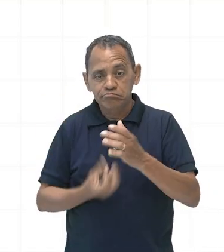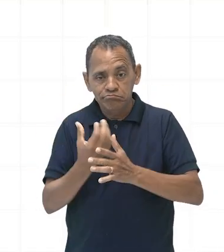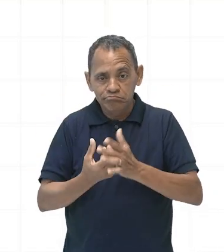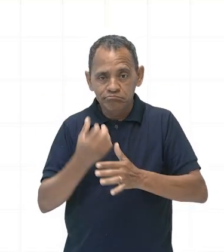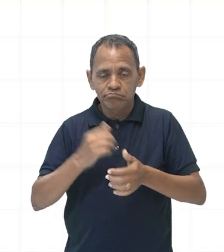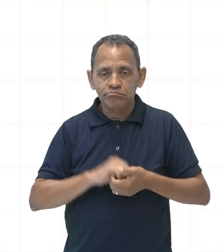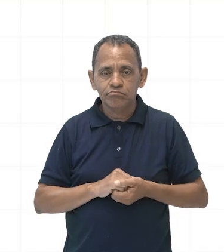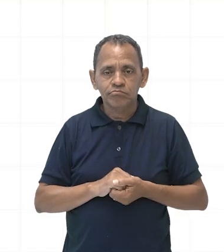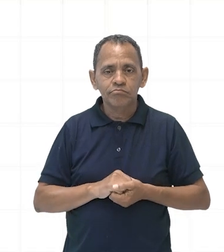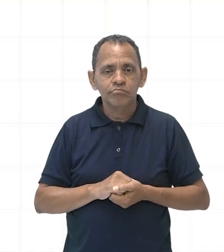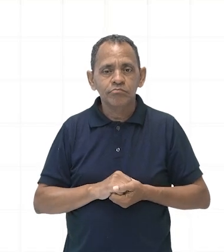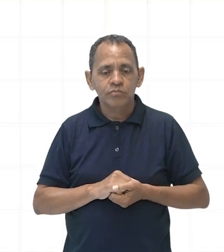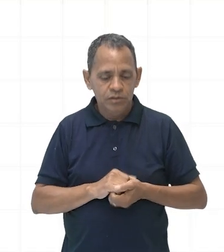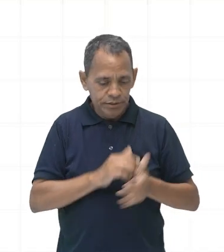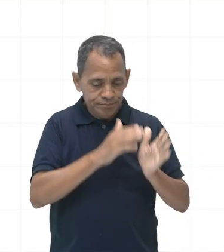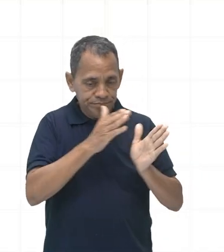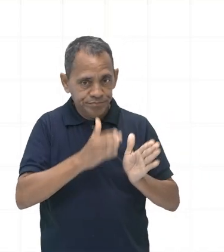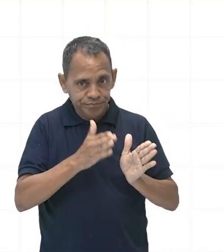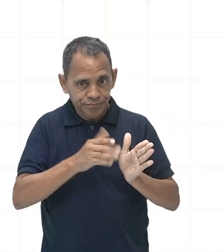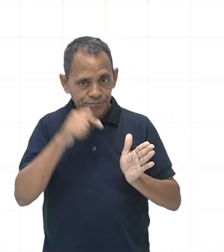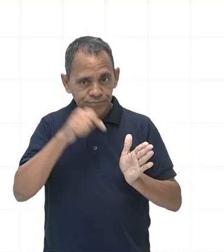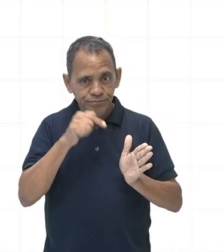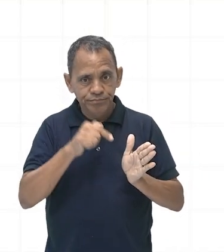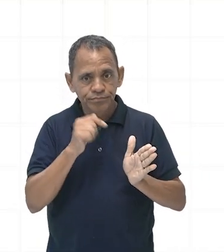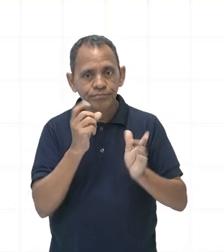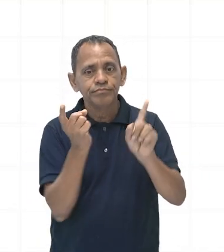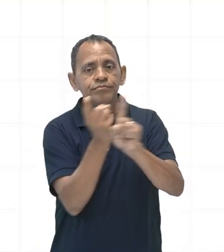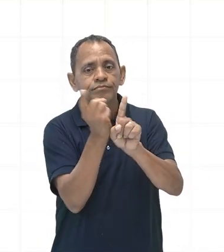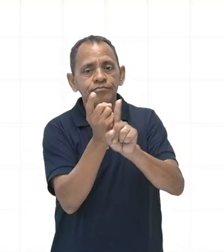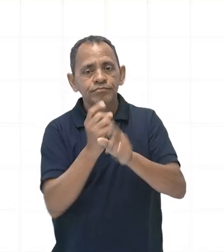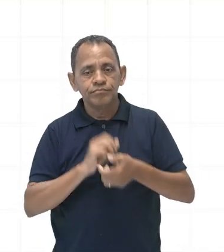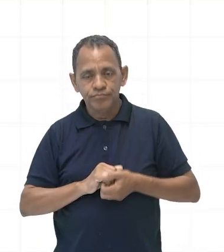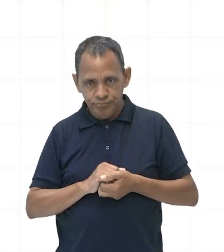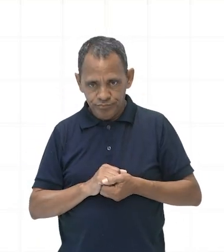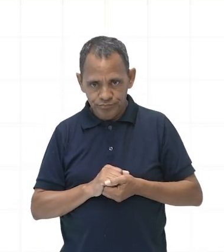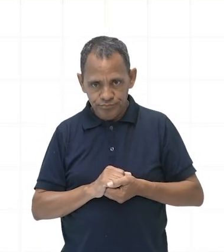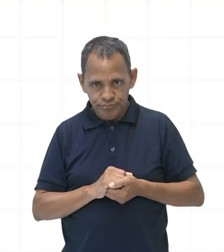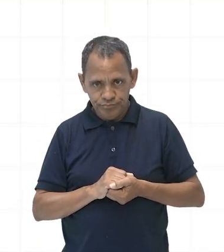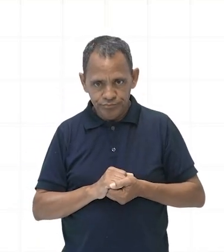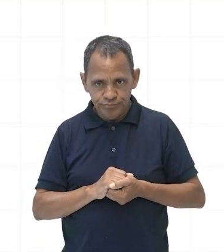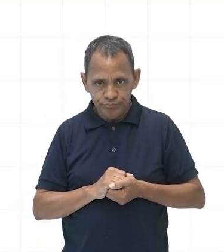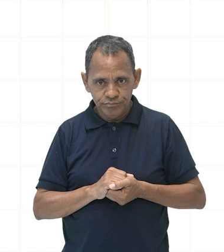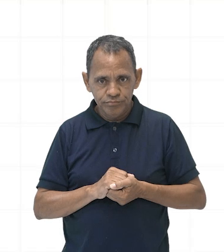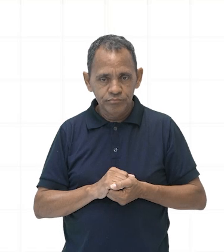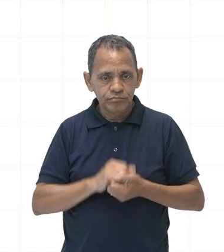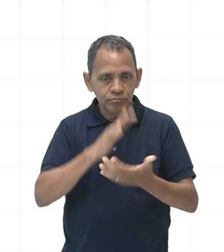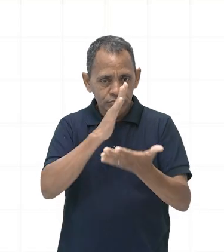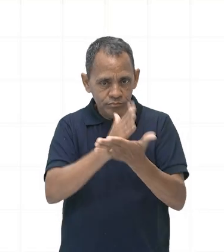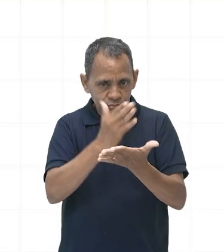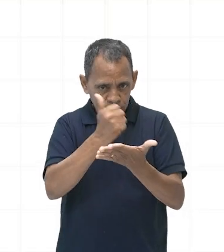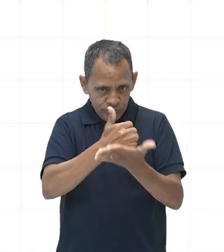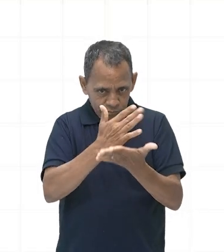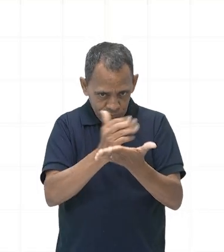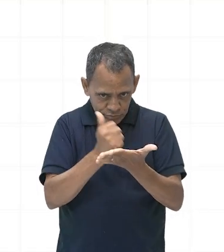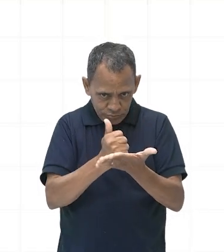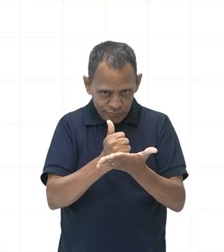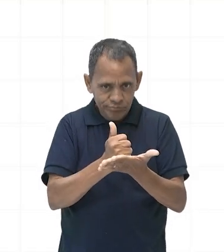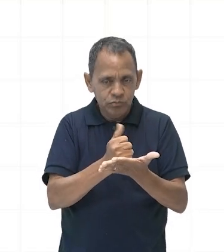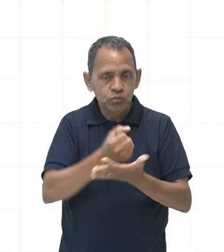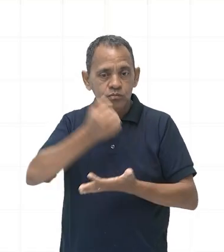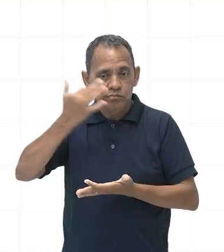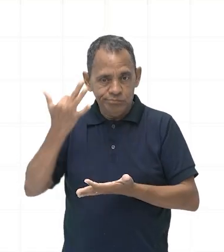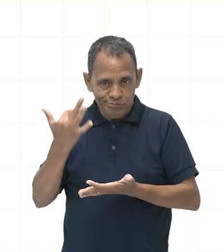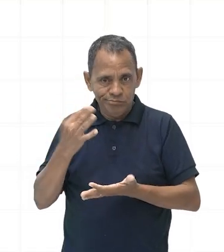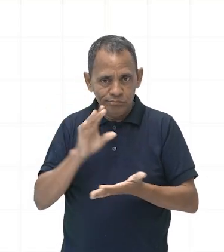ao primeiro passo, é identificar as grandezas. Então, a gente tem bolos, né? A quantidade de bolos,